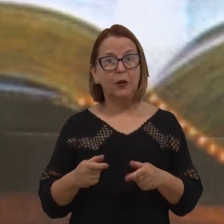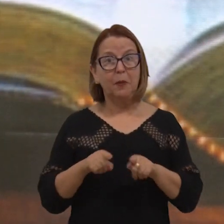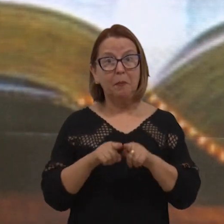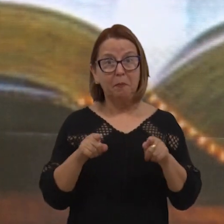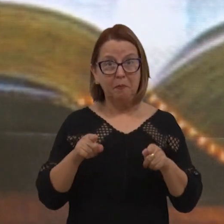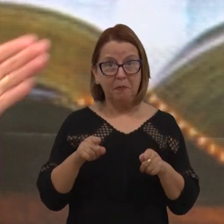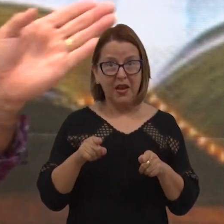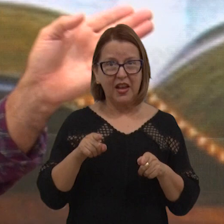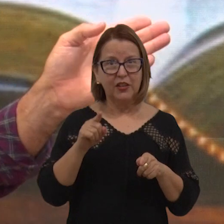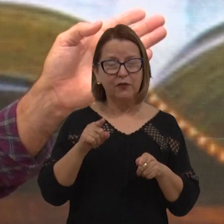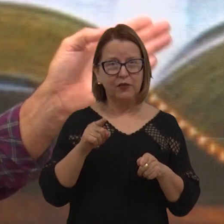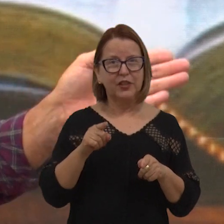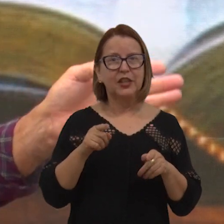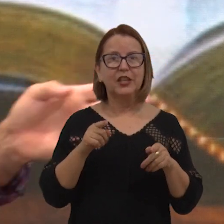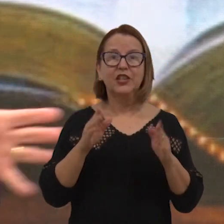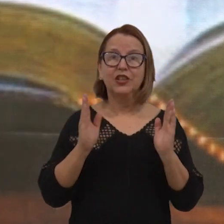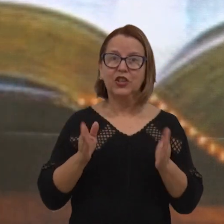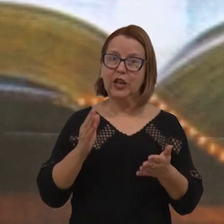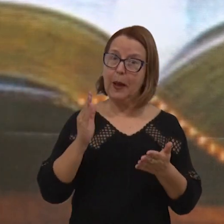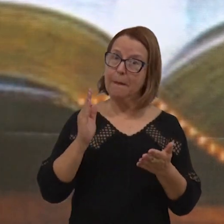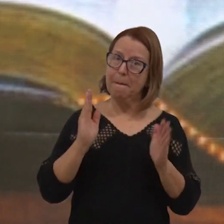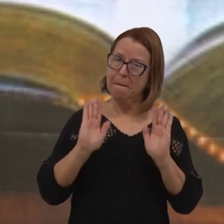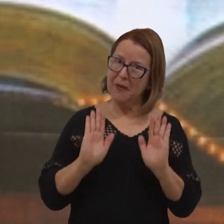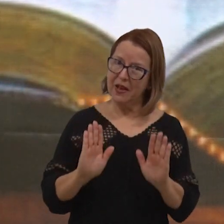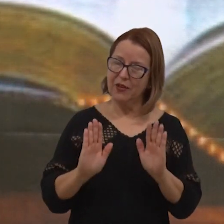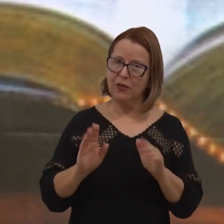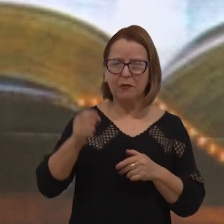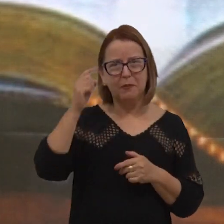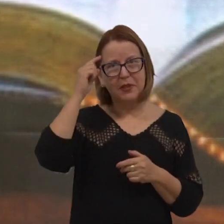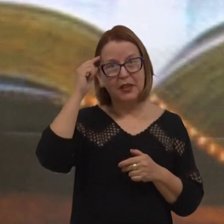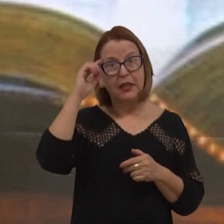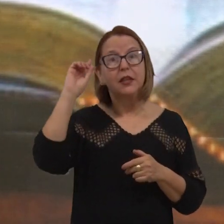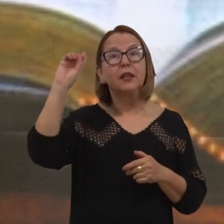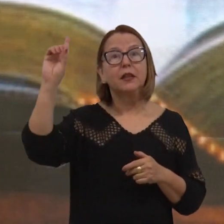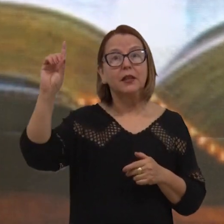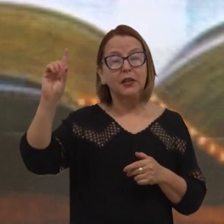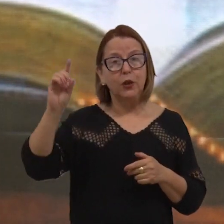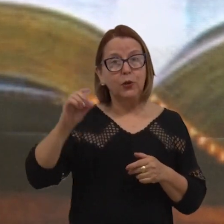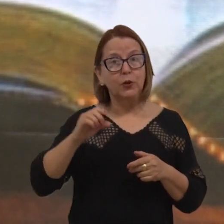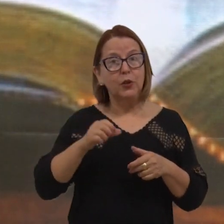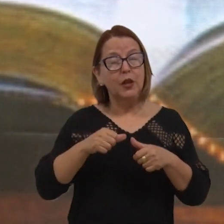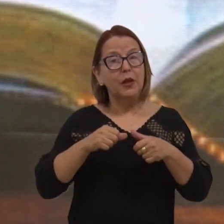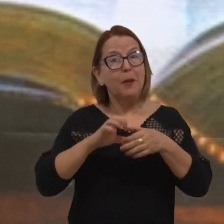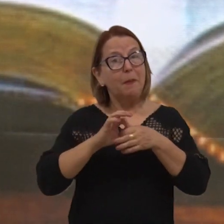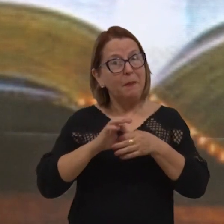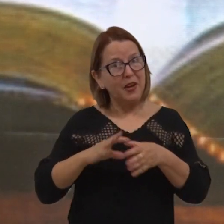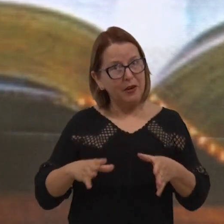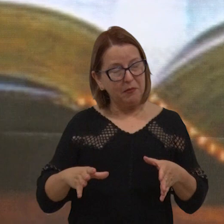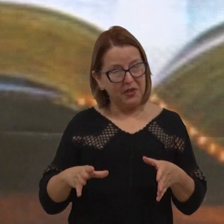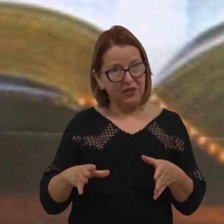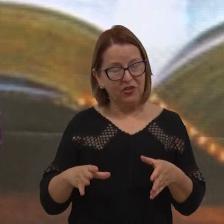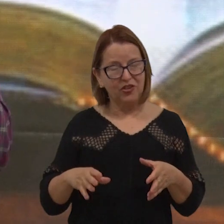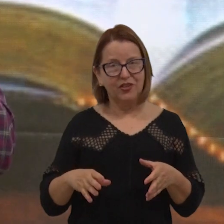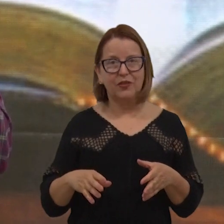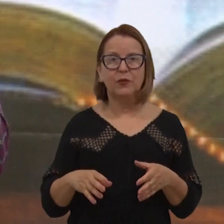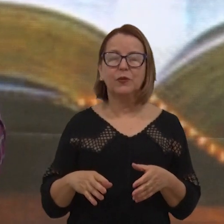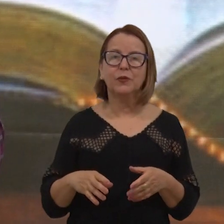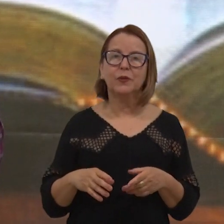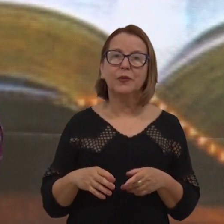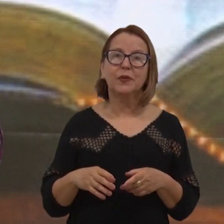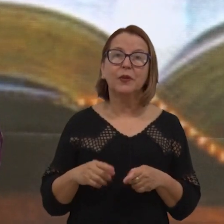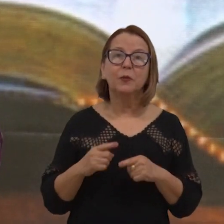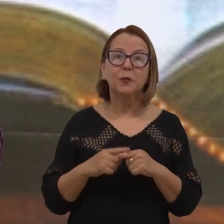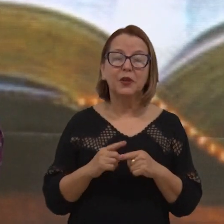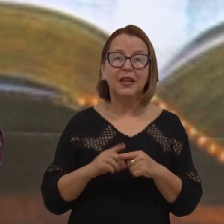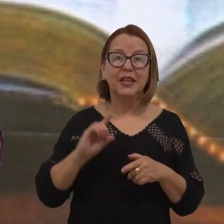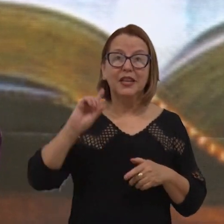Deus permitiu aquilo? Como o meu irmão Wildo disse aqui, isso é a mais nítida verdade. São as lixas que Deus vai trabalhando